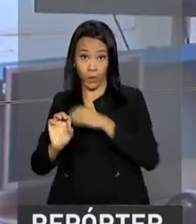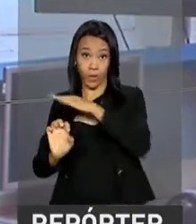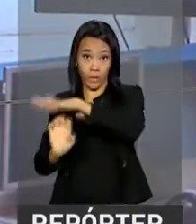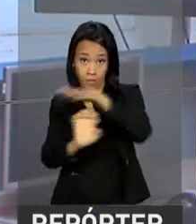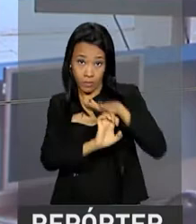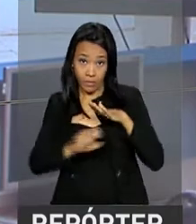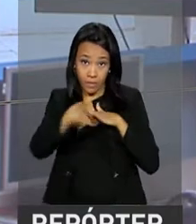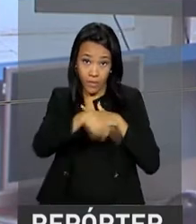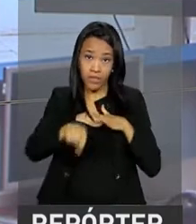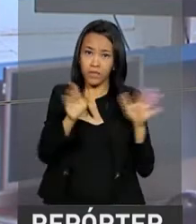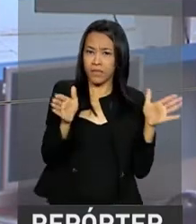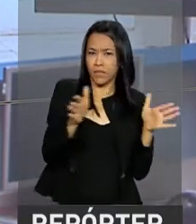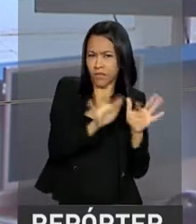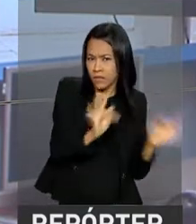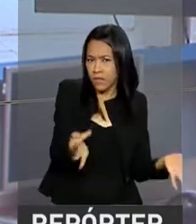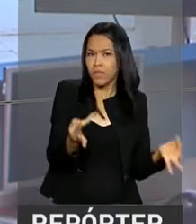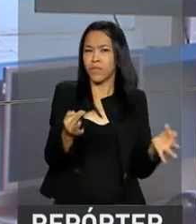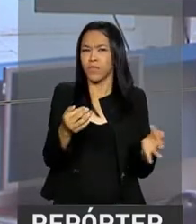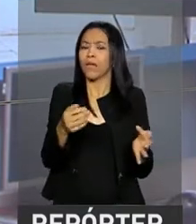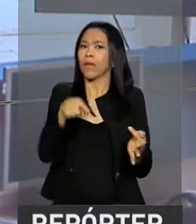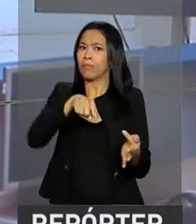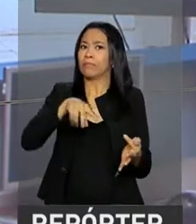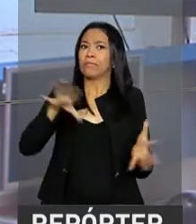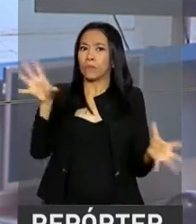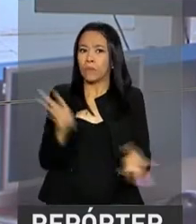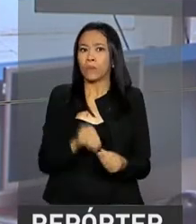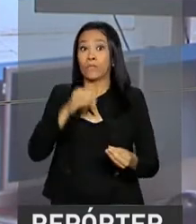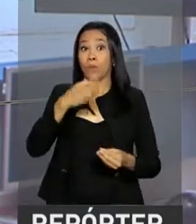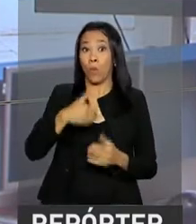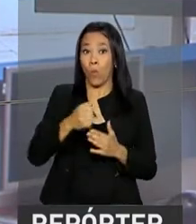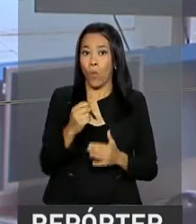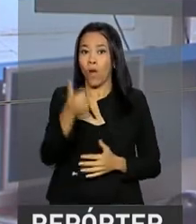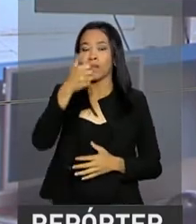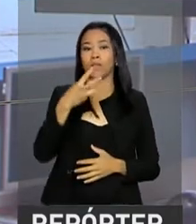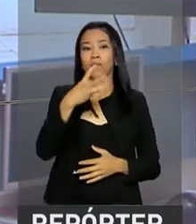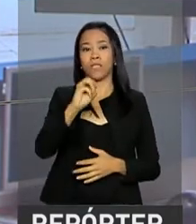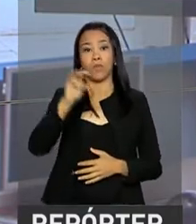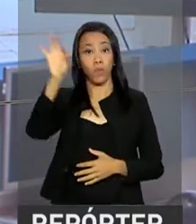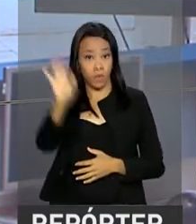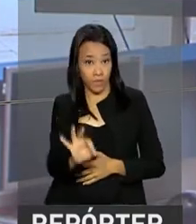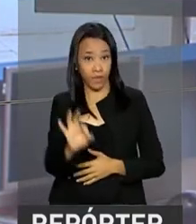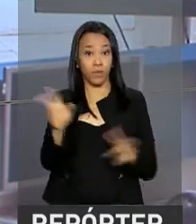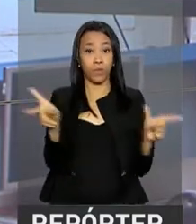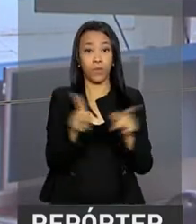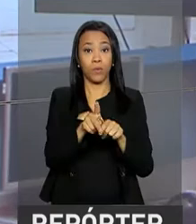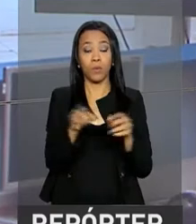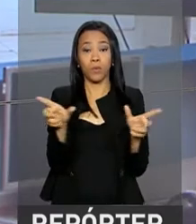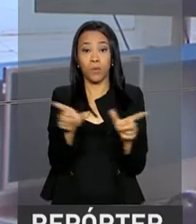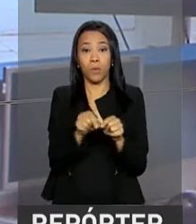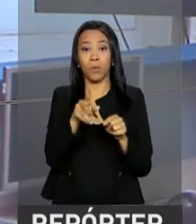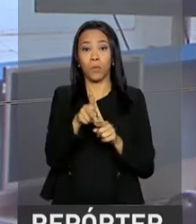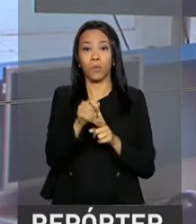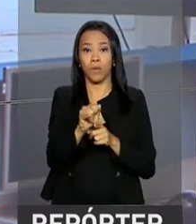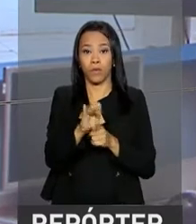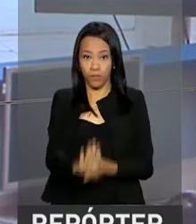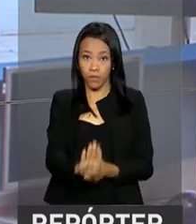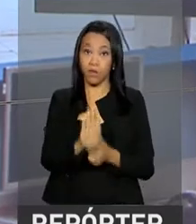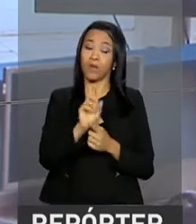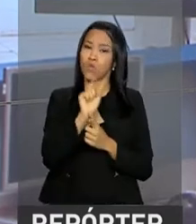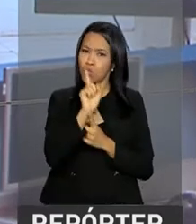quase 30% do pib produto interno bruto que é a soma de toda a riqueza produzida pelo país um desses